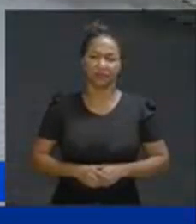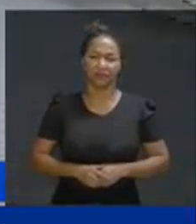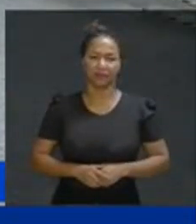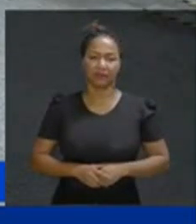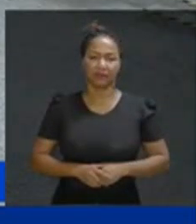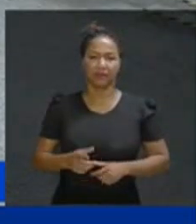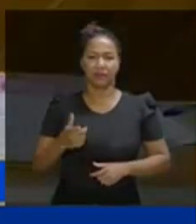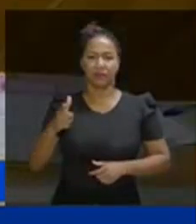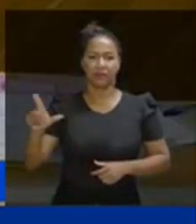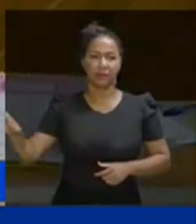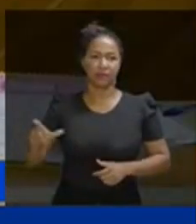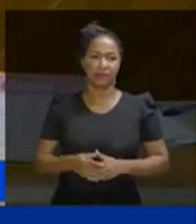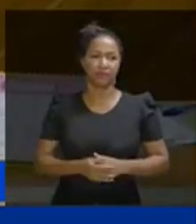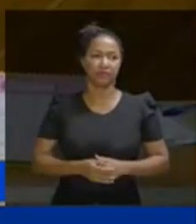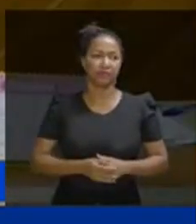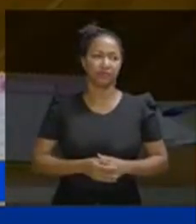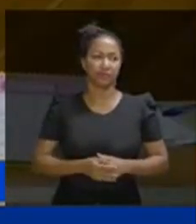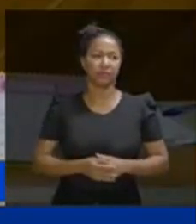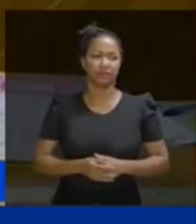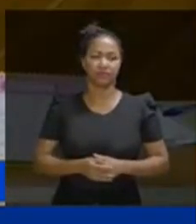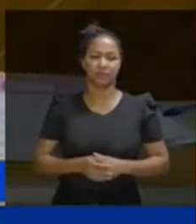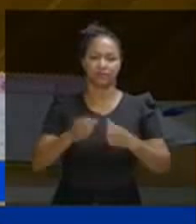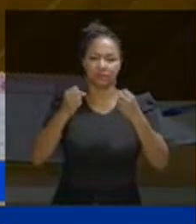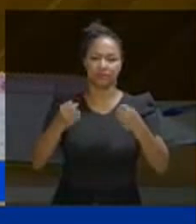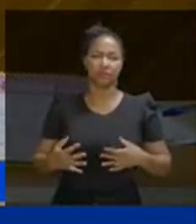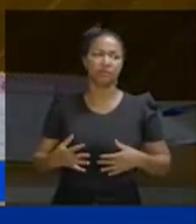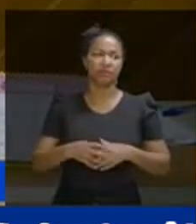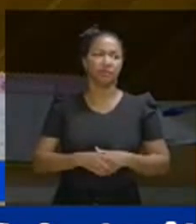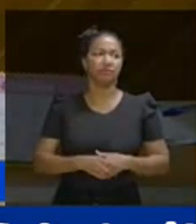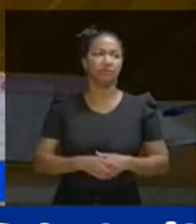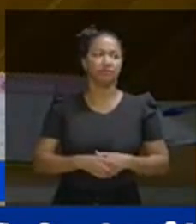Esse outro fato que é extremamente